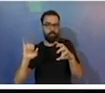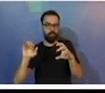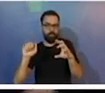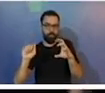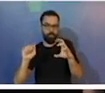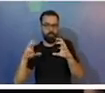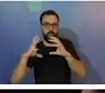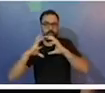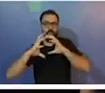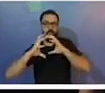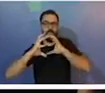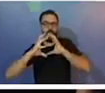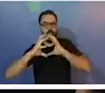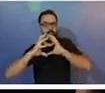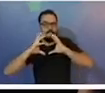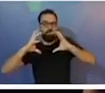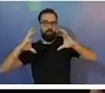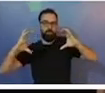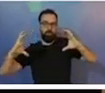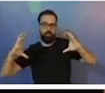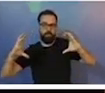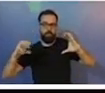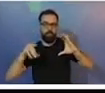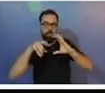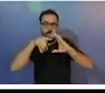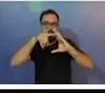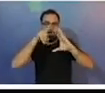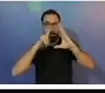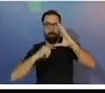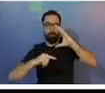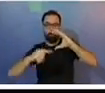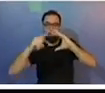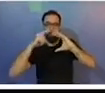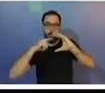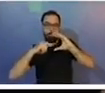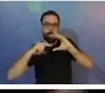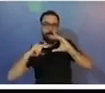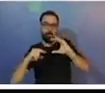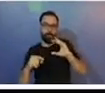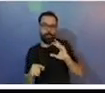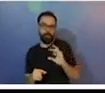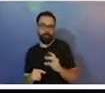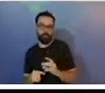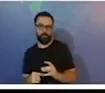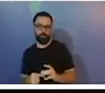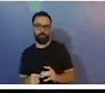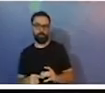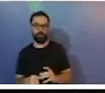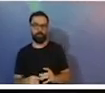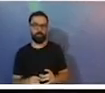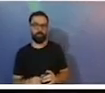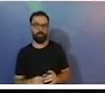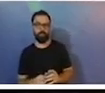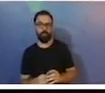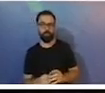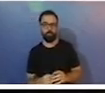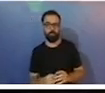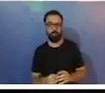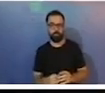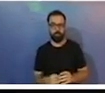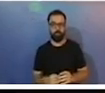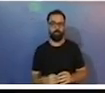aqui no centro, que foi considerada a principal? Isso nós vamos ver agora,